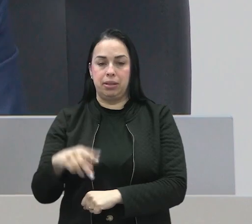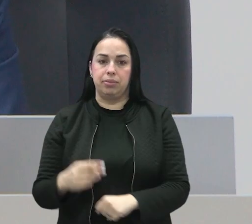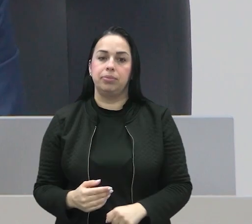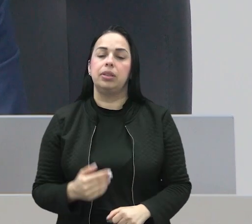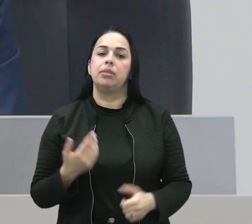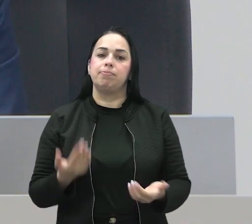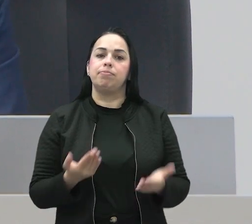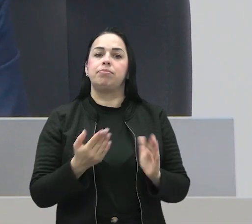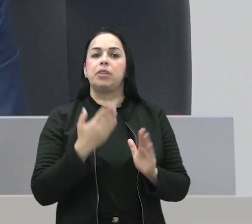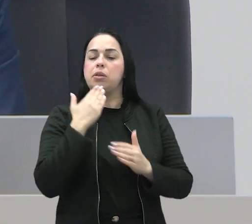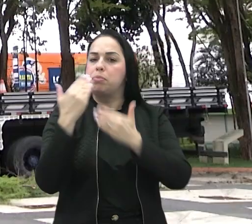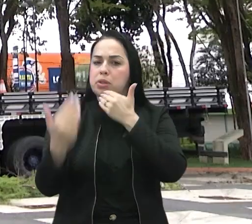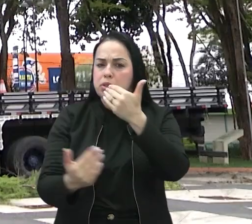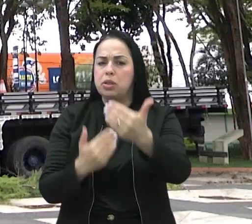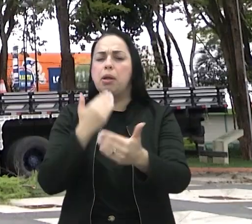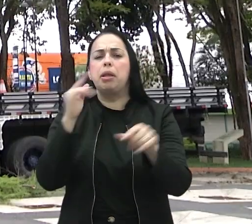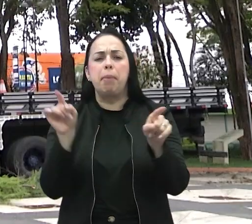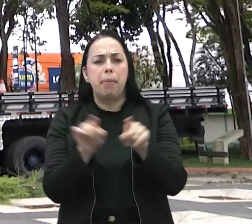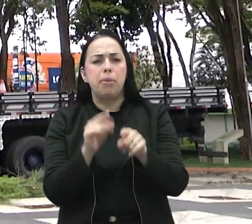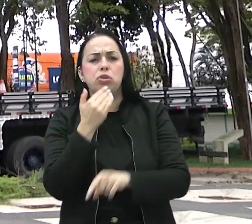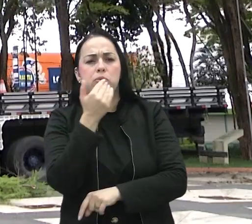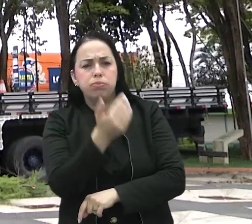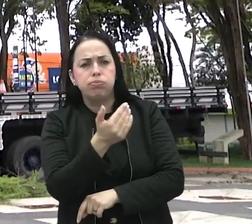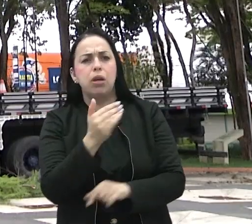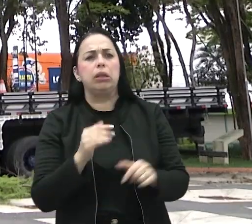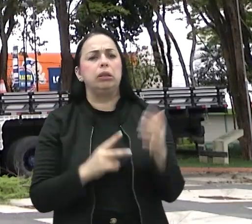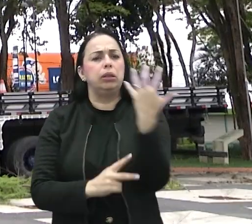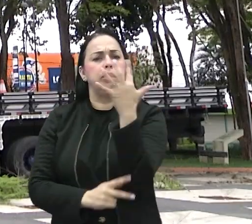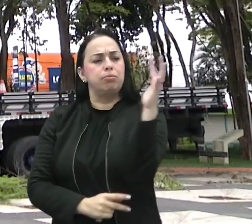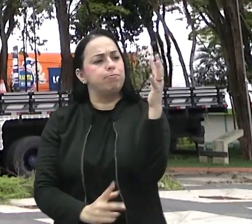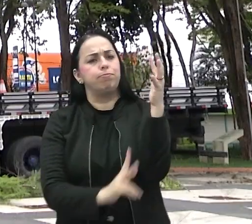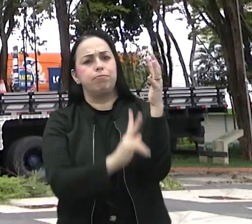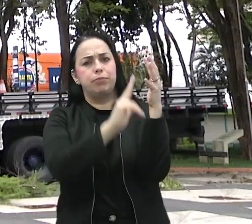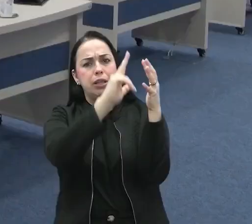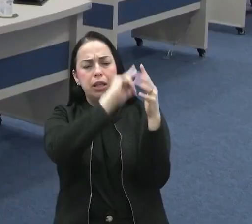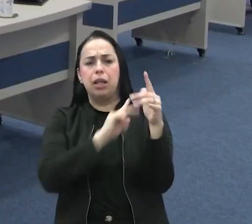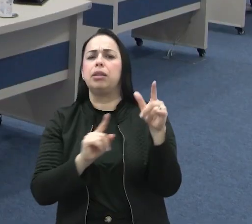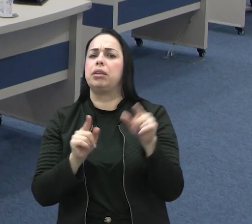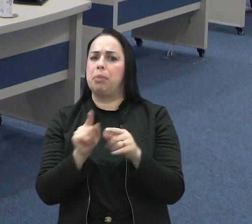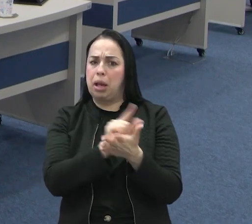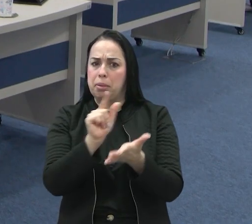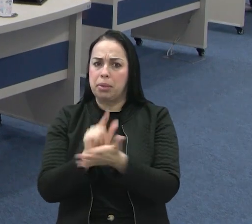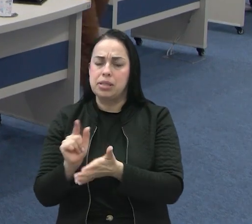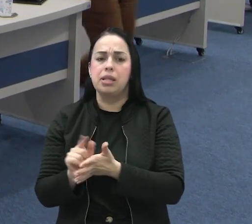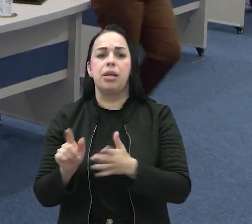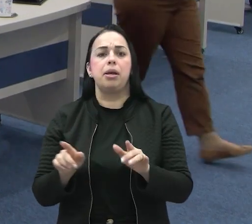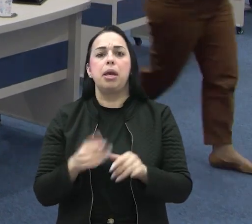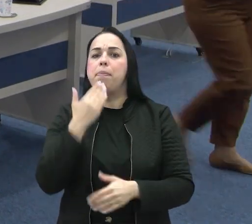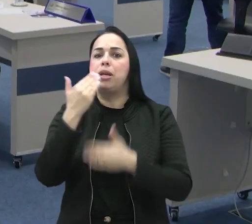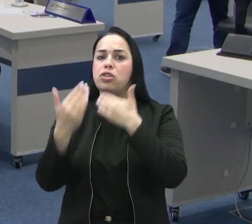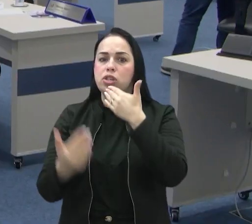Os requerimentos apreciados também solicitavam serviços de manutenção pública, além de informações